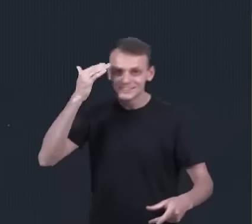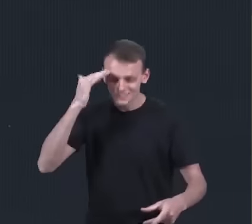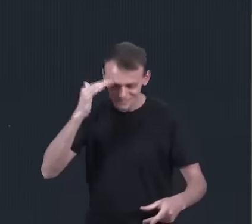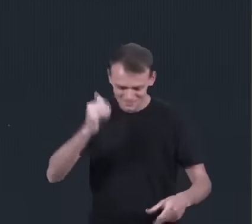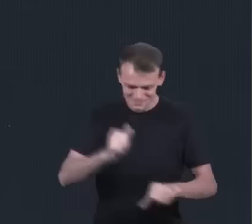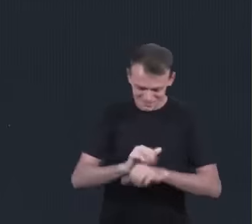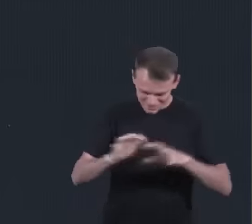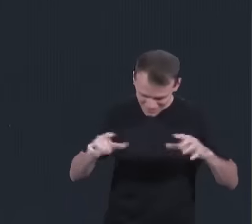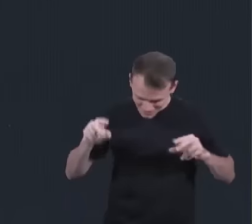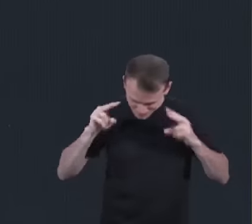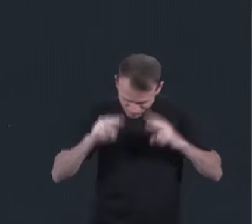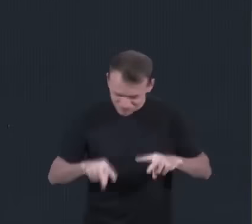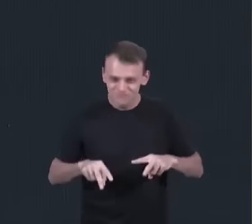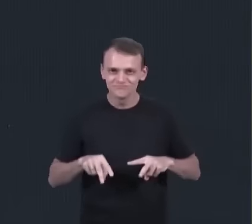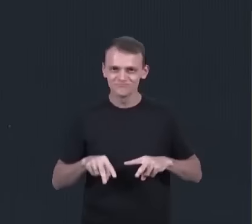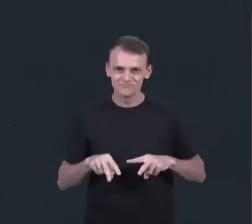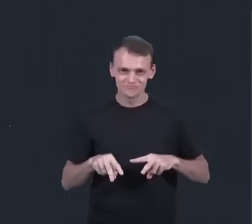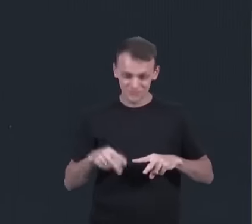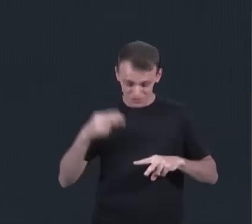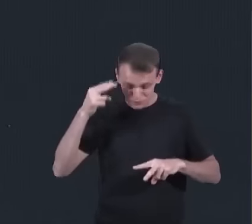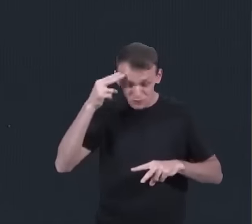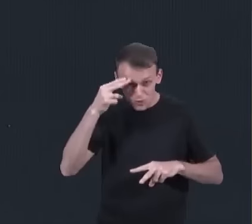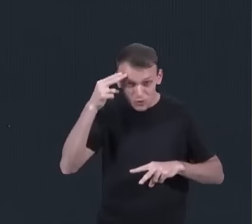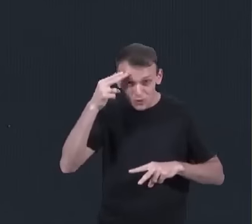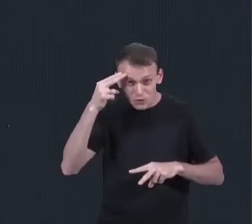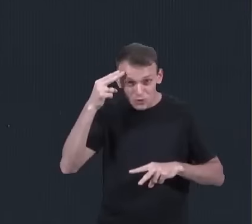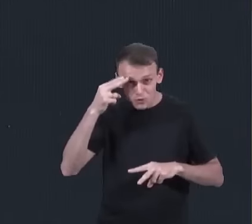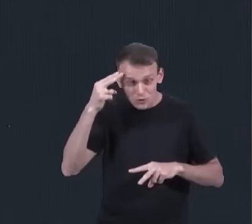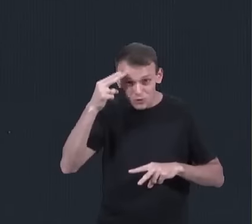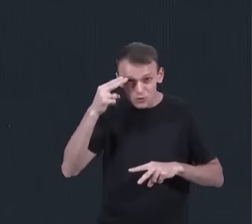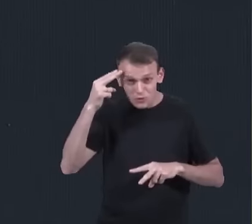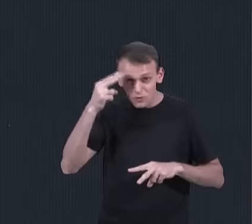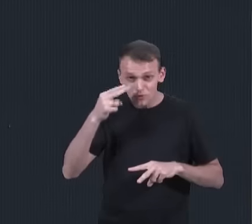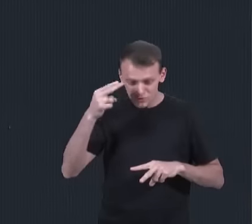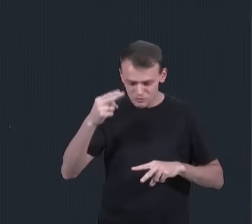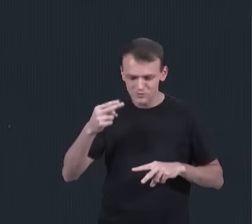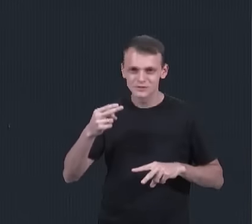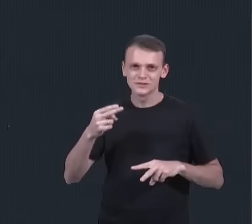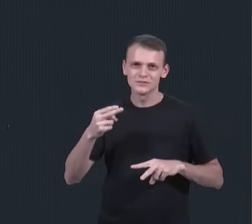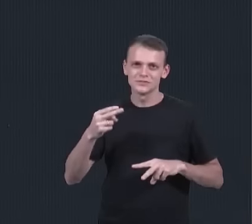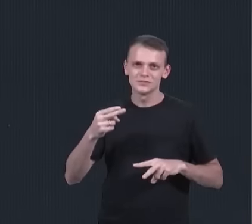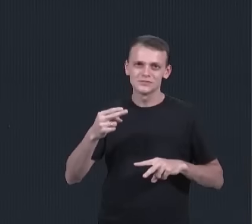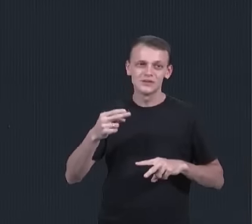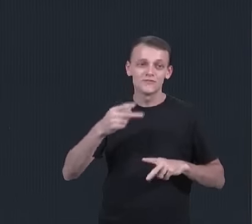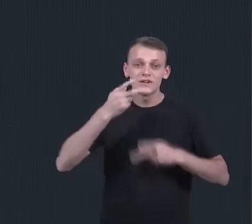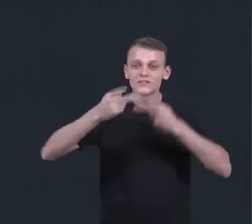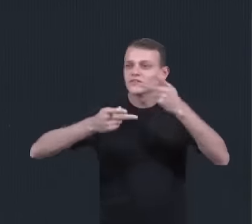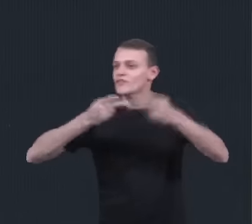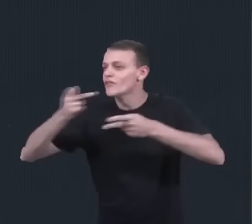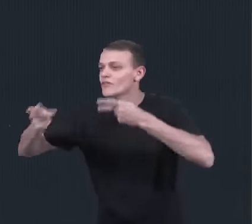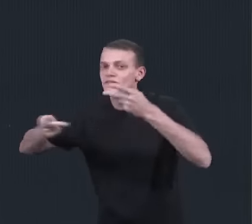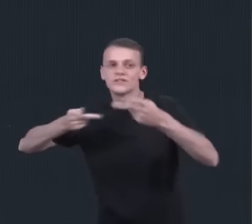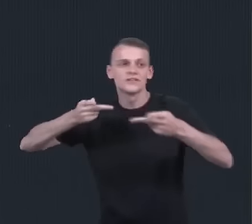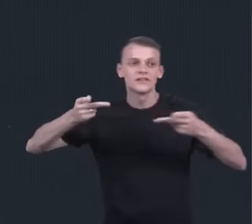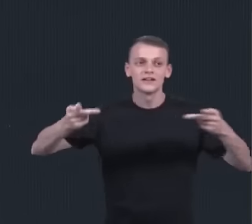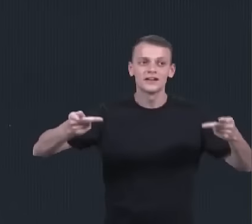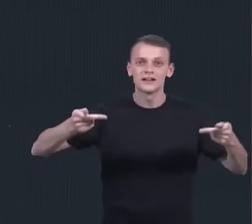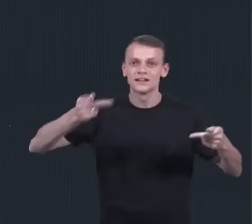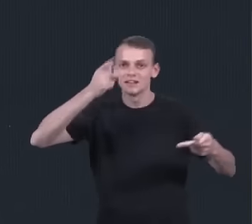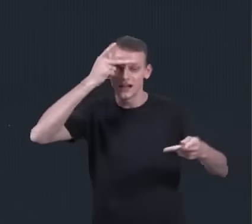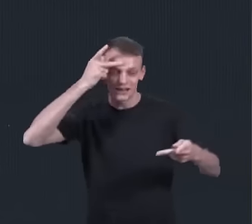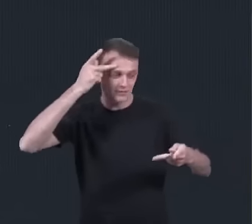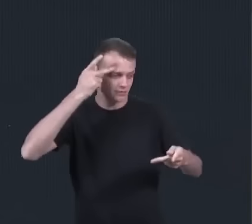dizer seus sonhos para quem deseja destruí-los. Então proteja os seus sonhos